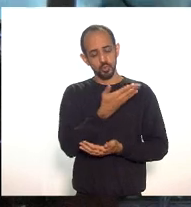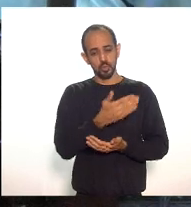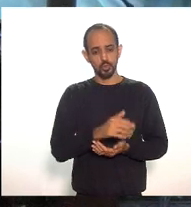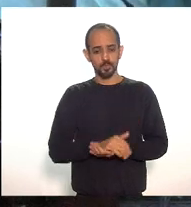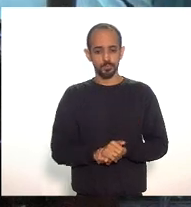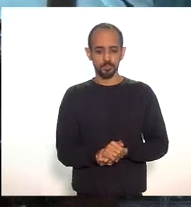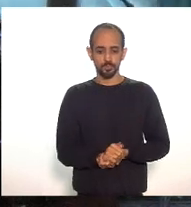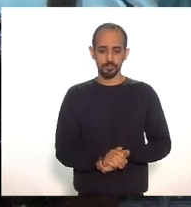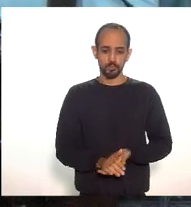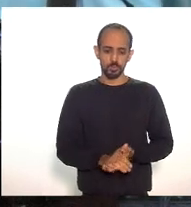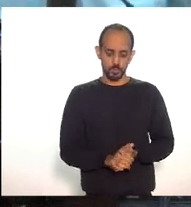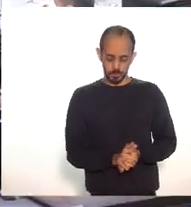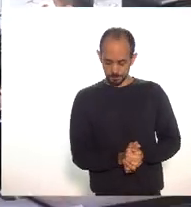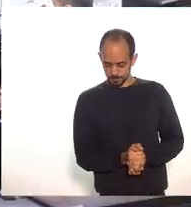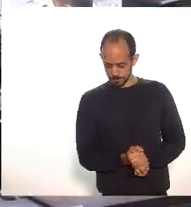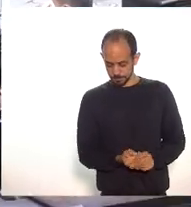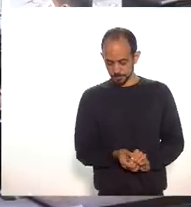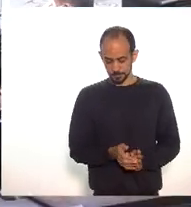do Márcio